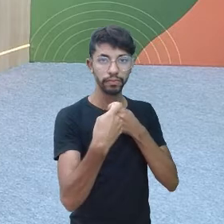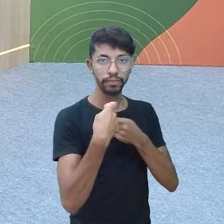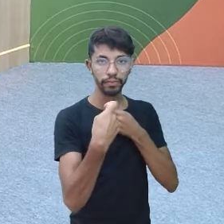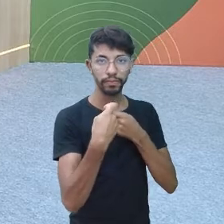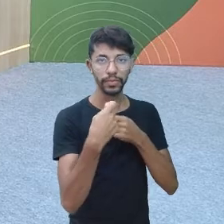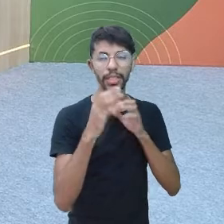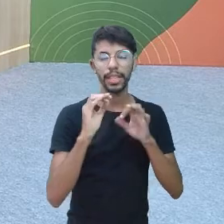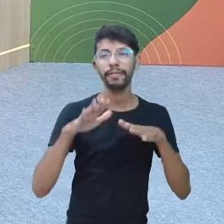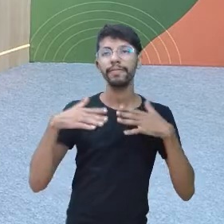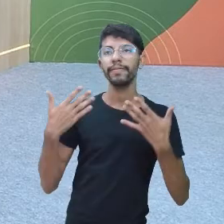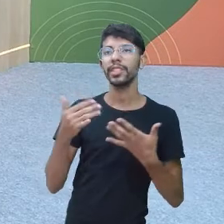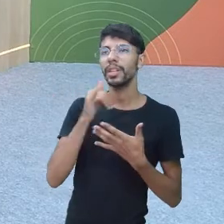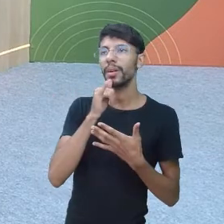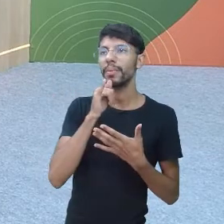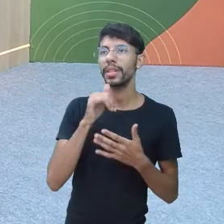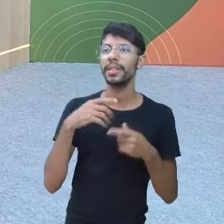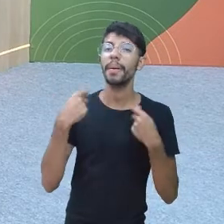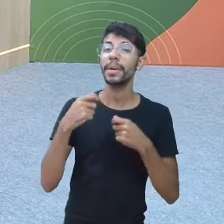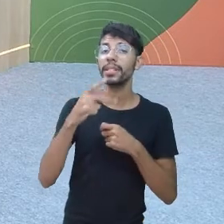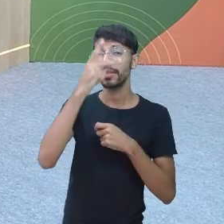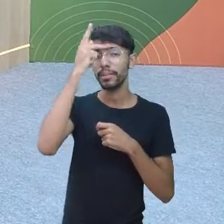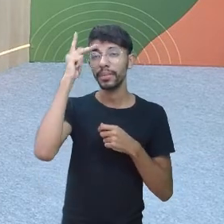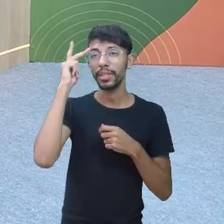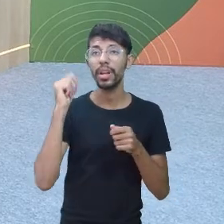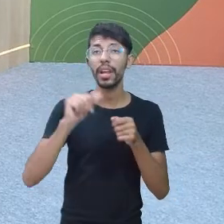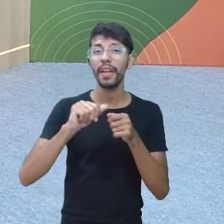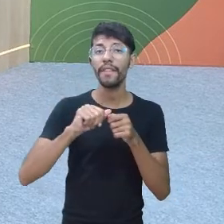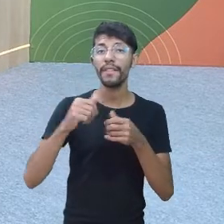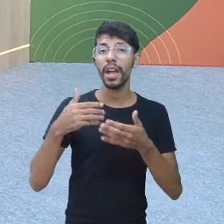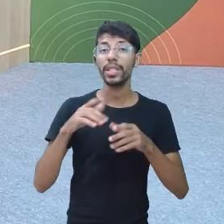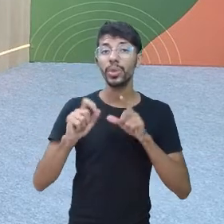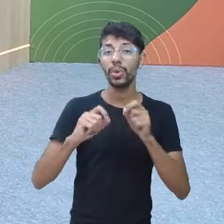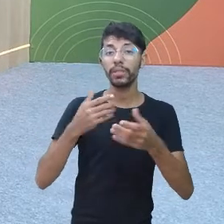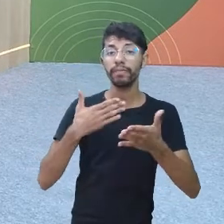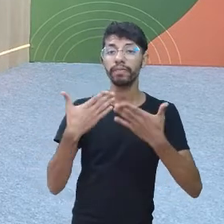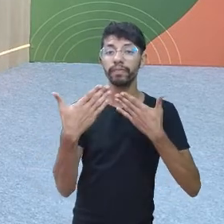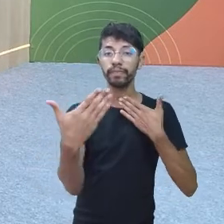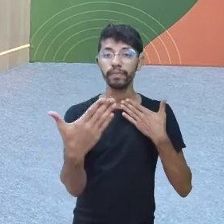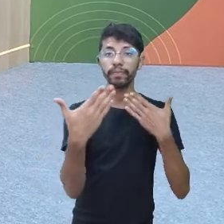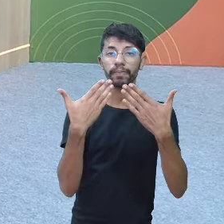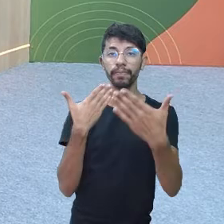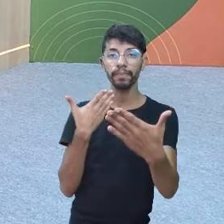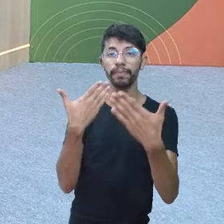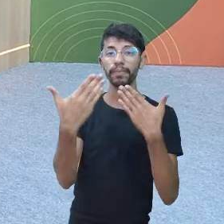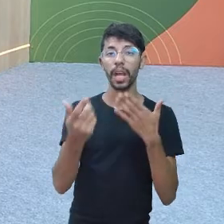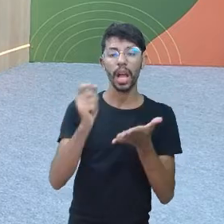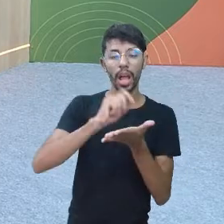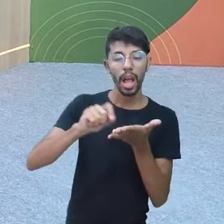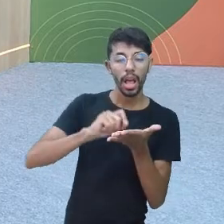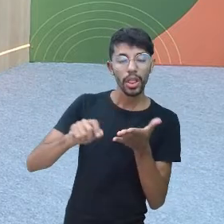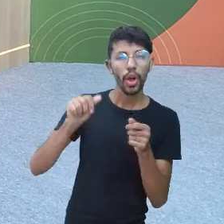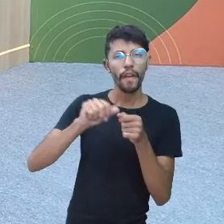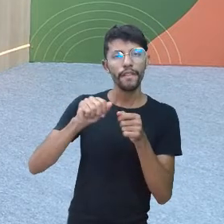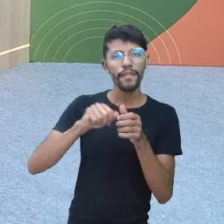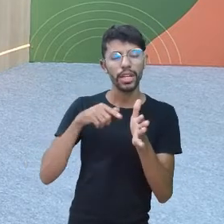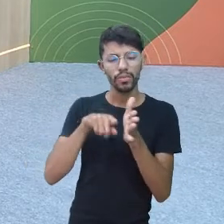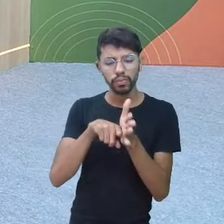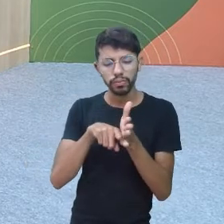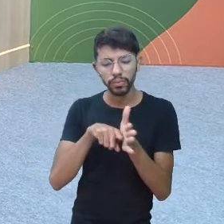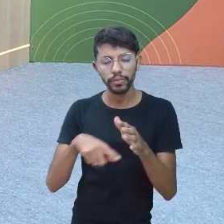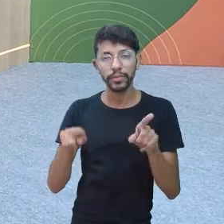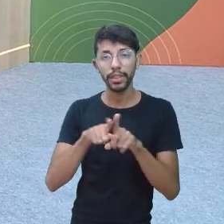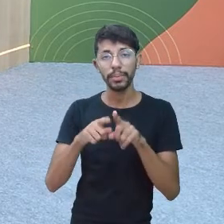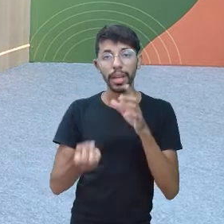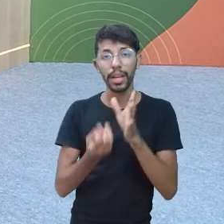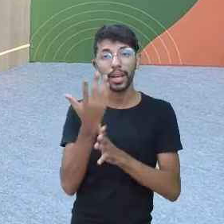parede. Então, eu preciso aí de alguém que faça essa mediação, que anote, que faça o estudo e crie uma espécie de